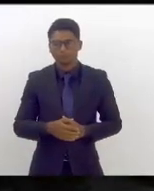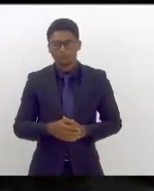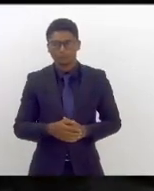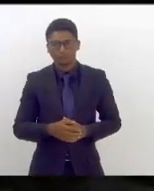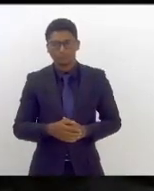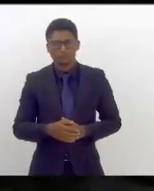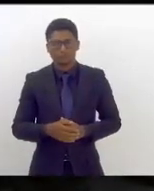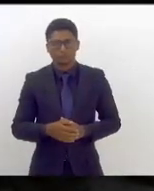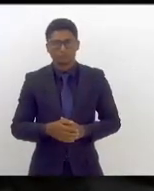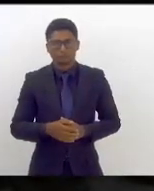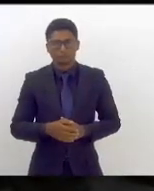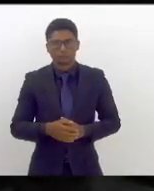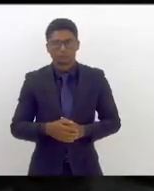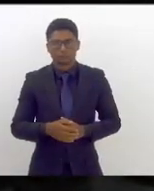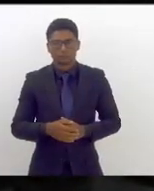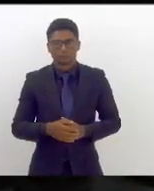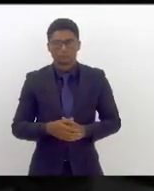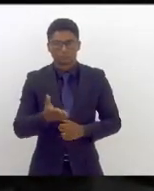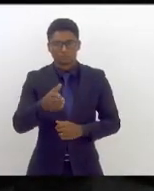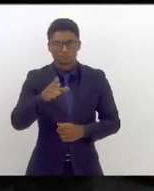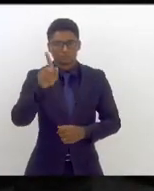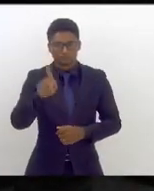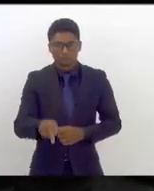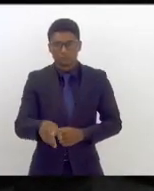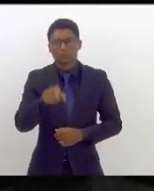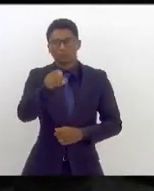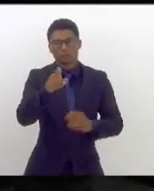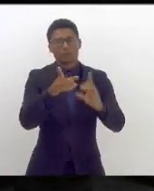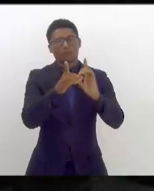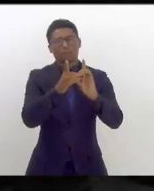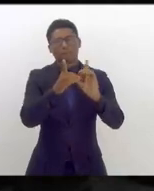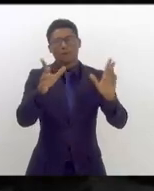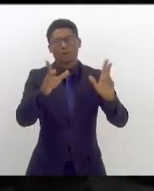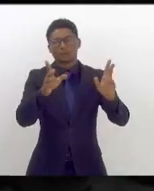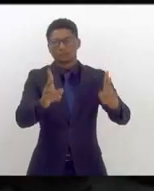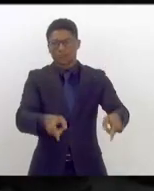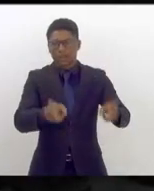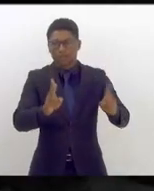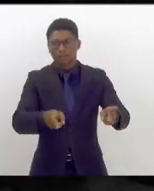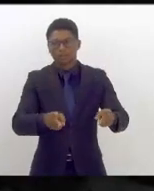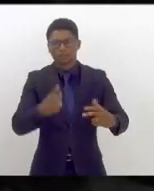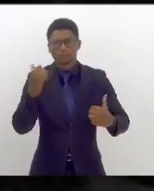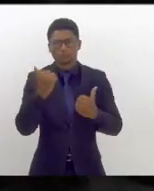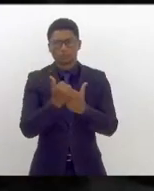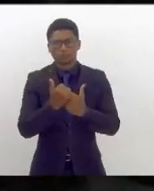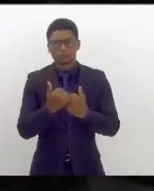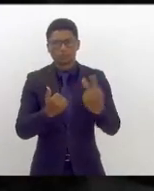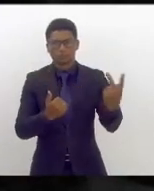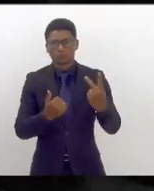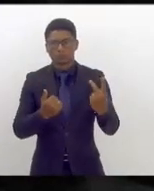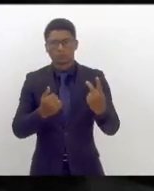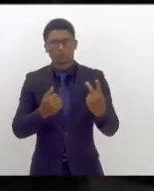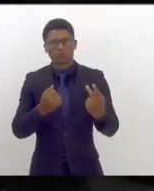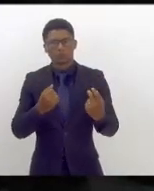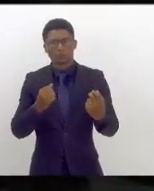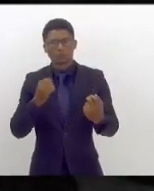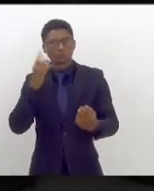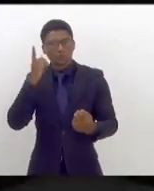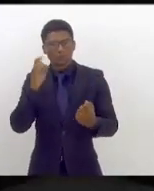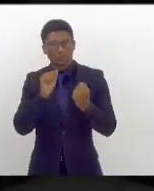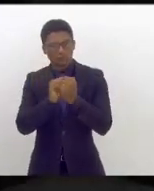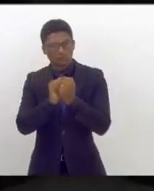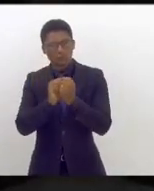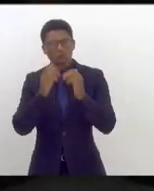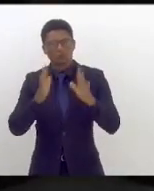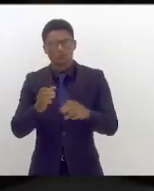finalizar vossa excelência é um Democrata nós somos deputados juntos Acho que é 16 anos